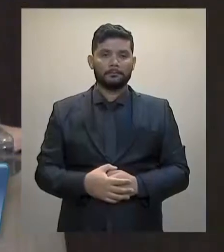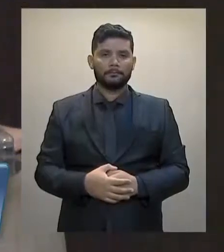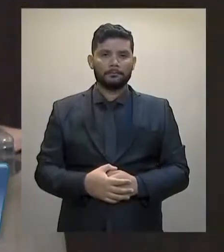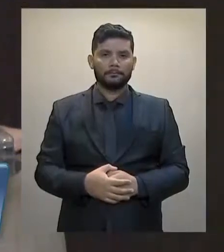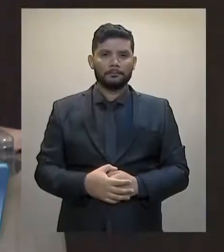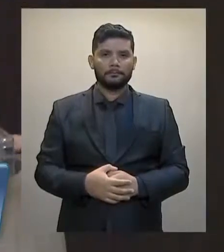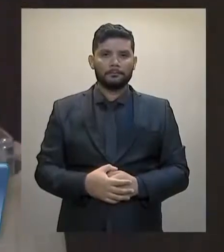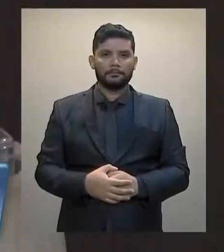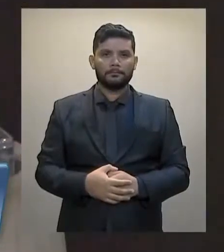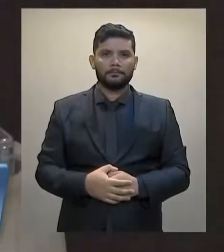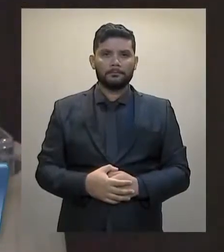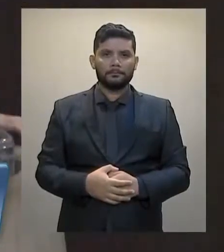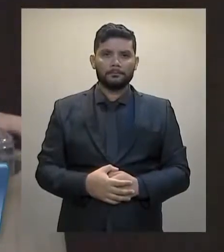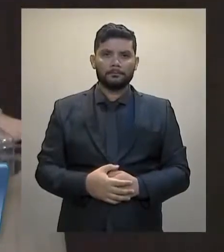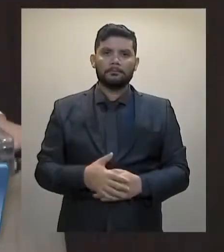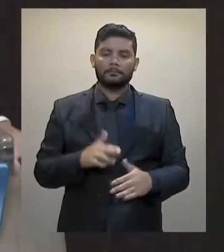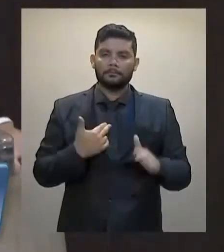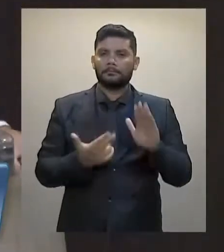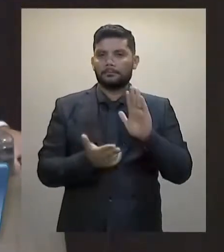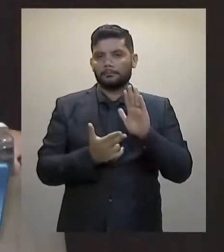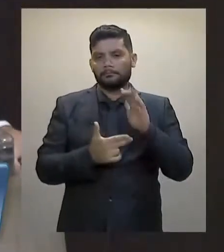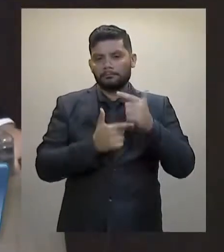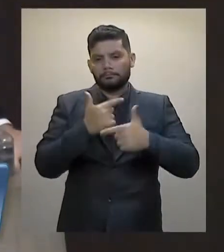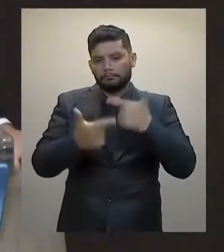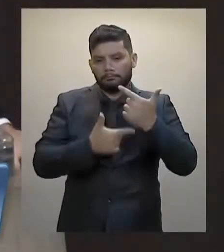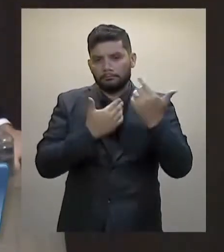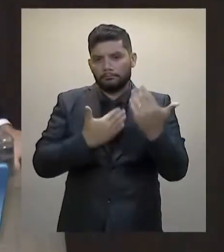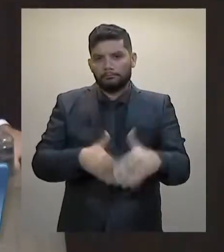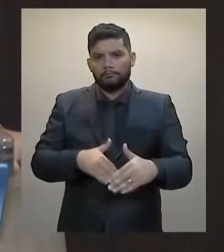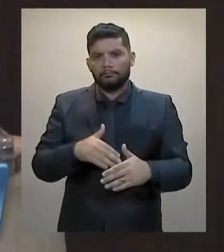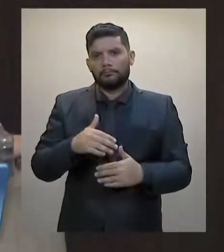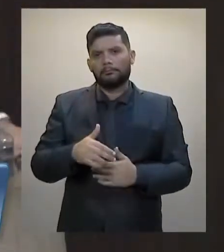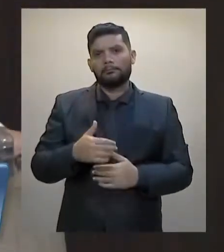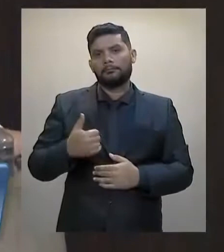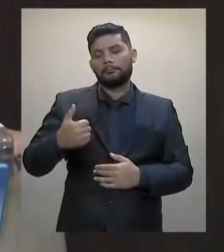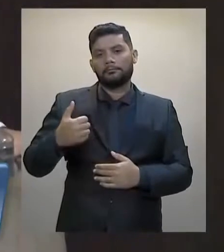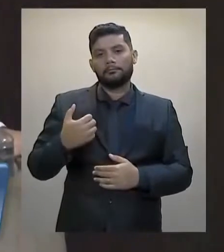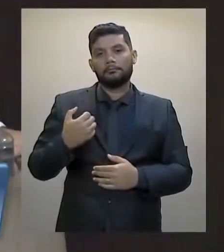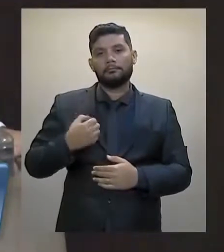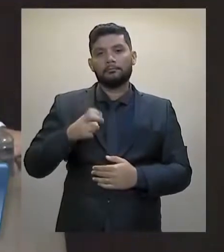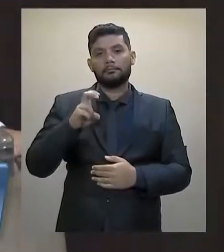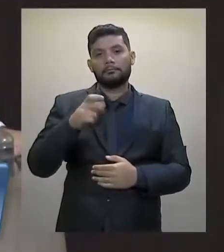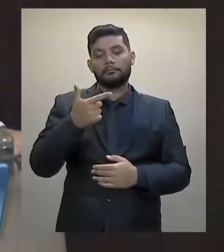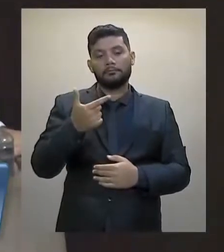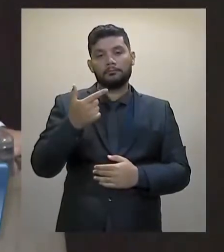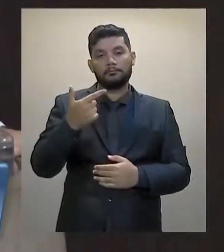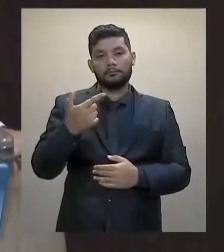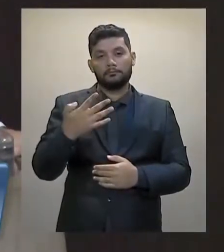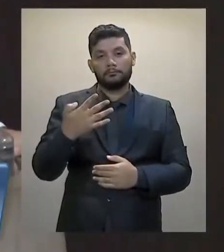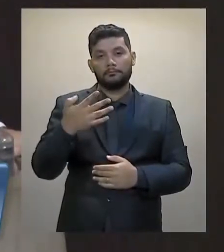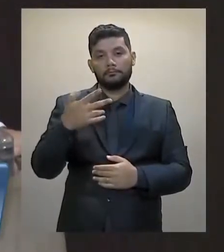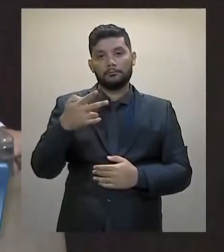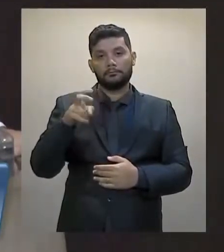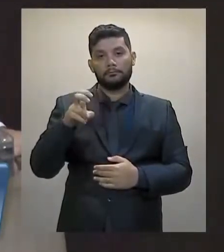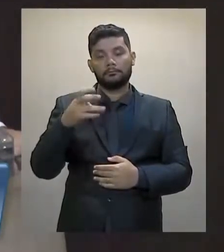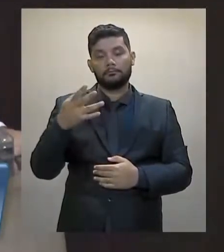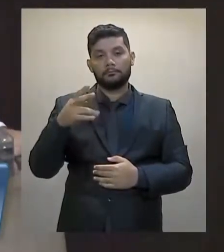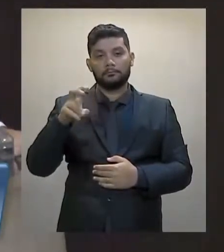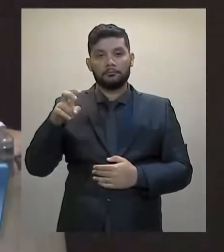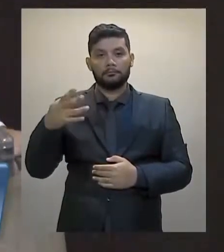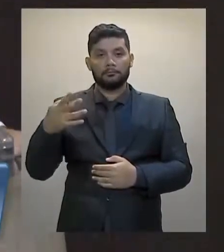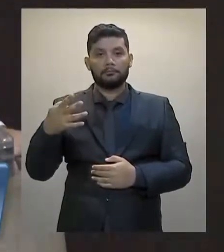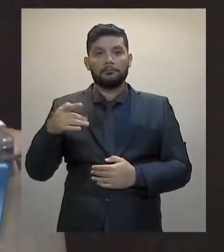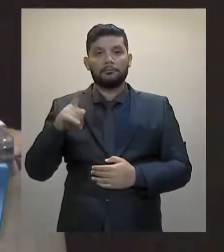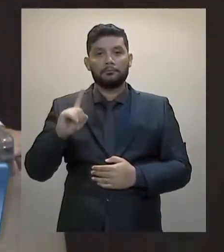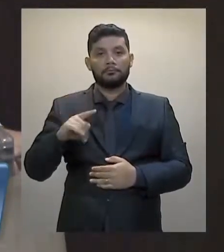Eu sou servidor público federal. Minha matrícula é 20.45.595. Sou da carreira de desenvolvimento